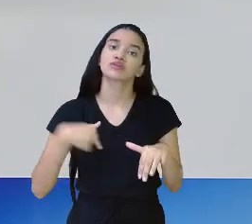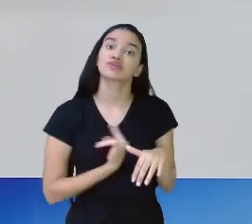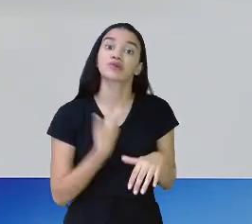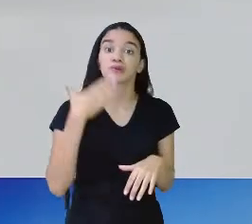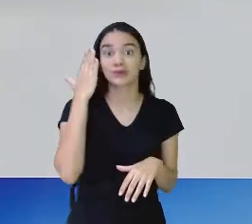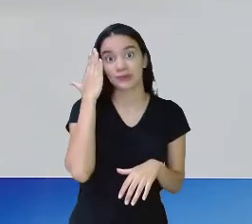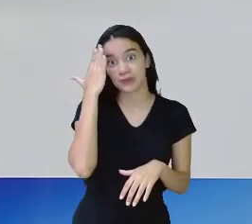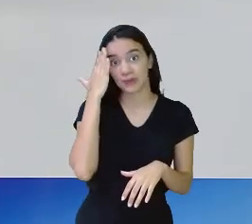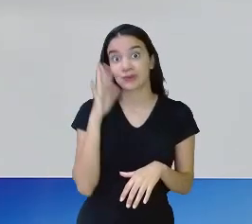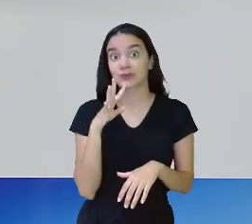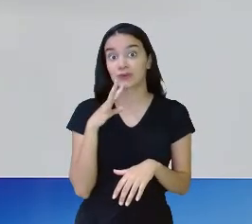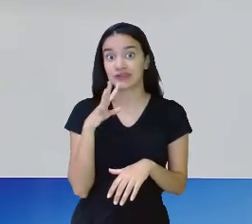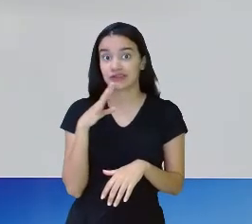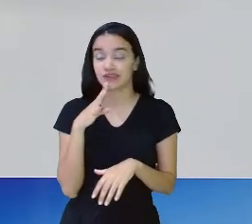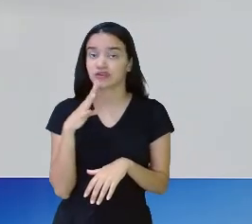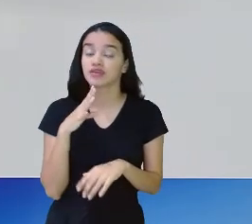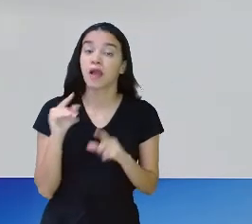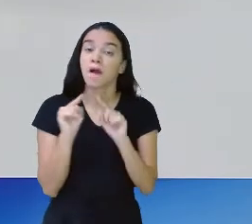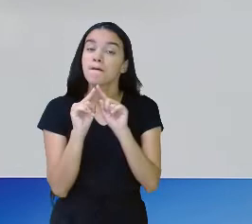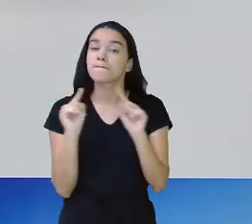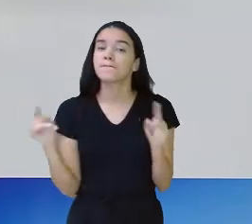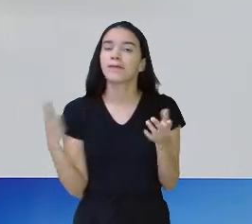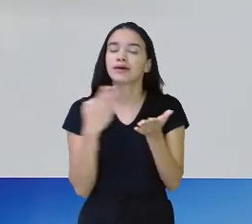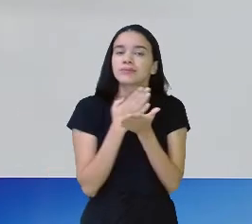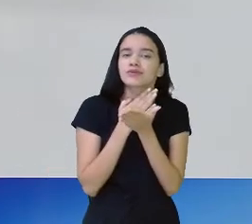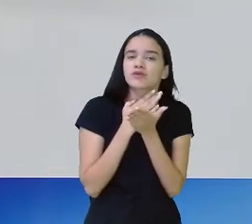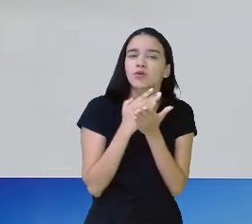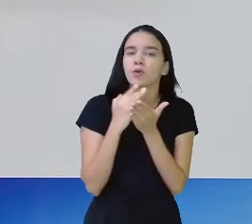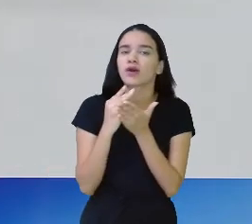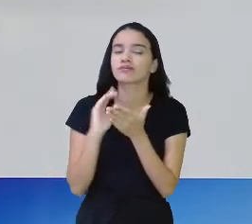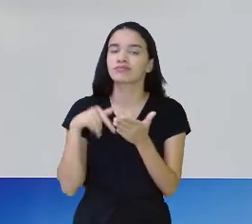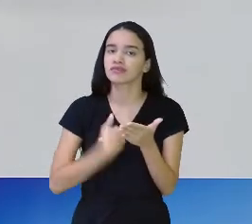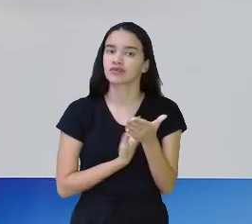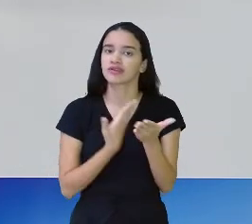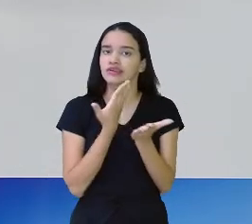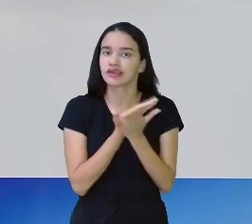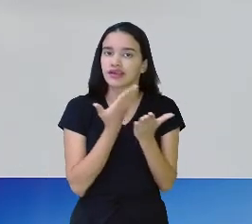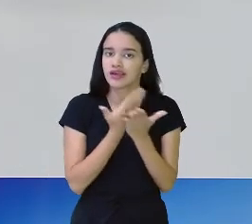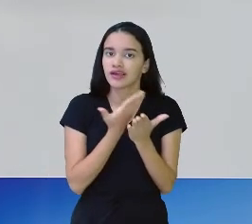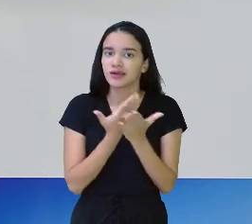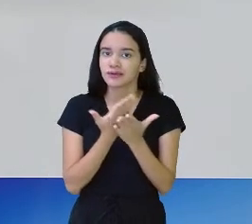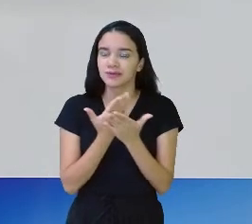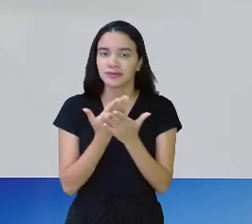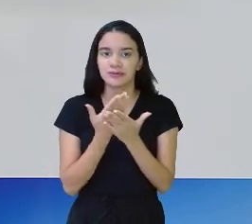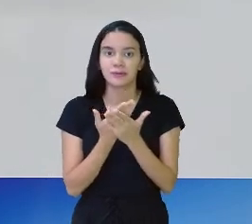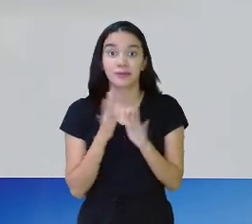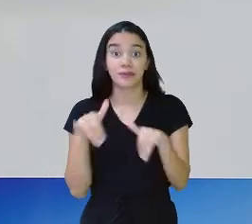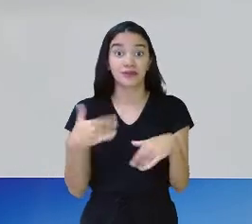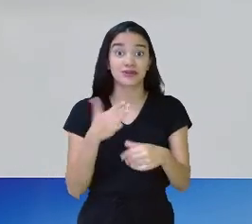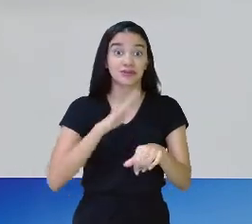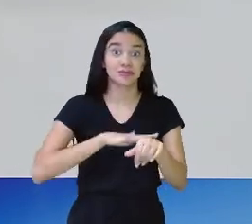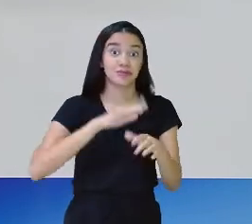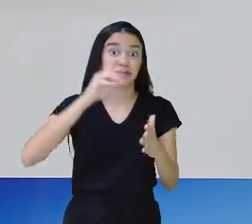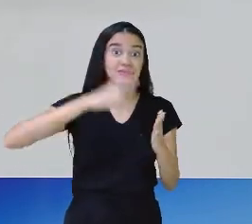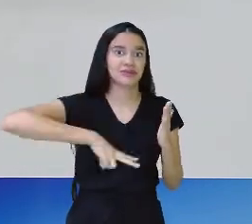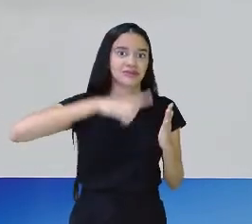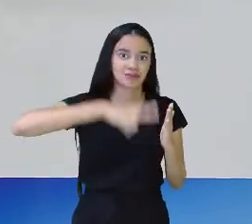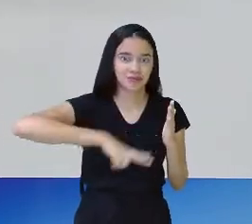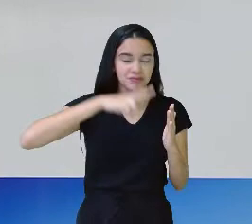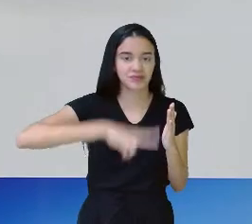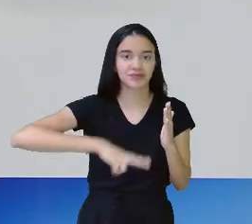conhece. Mas para iniciar a nossa aula, nós iremos para o nosso momento de